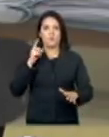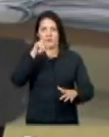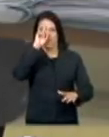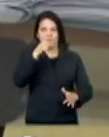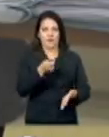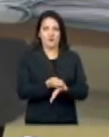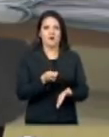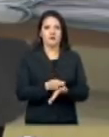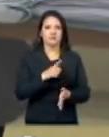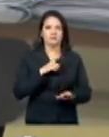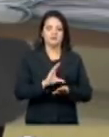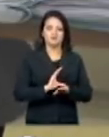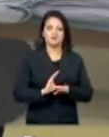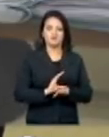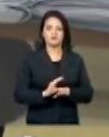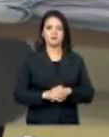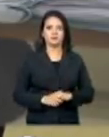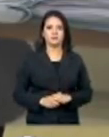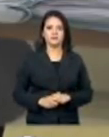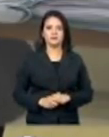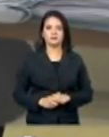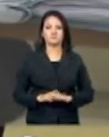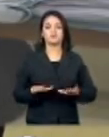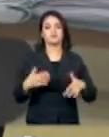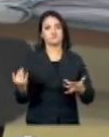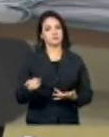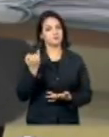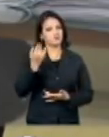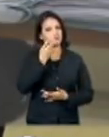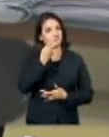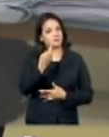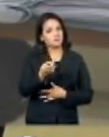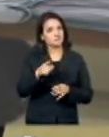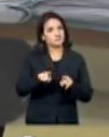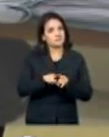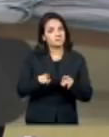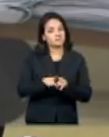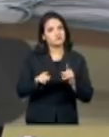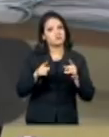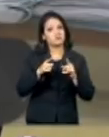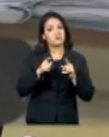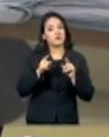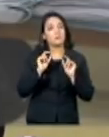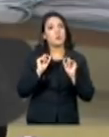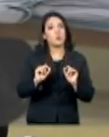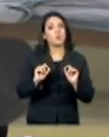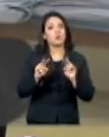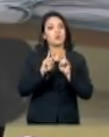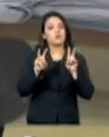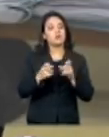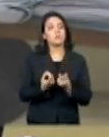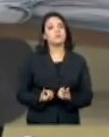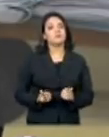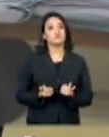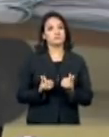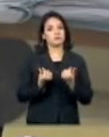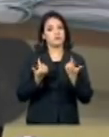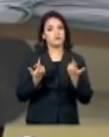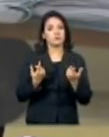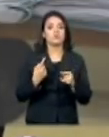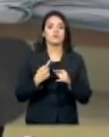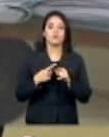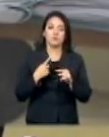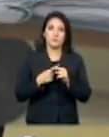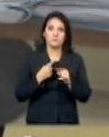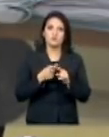federal finalmente é importante registrar uma questão de ordem financeira dados apresentados em memoriais pelo